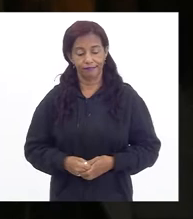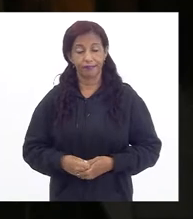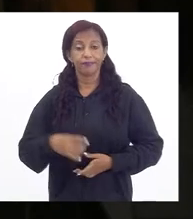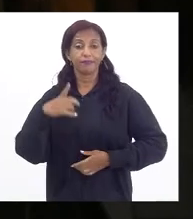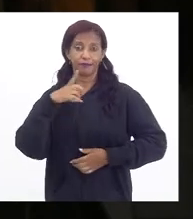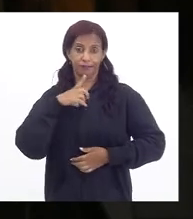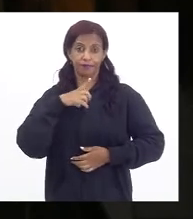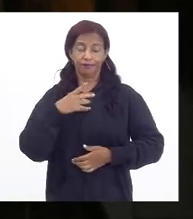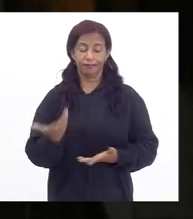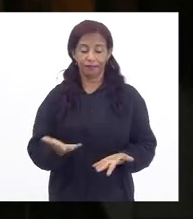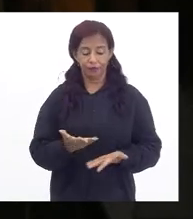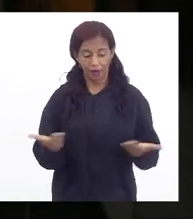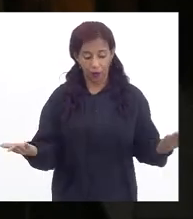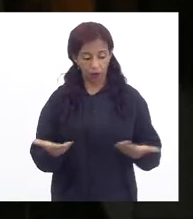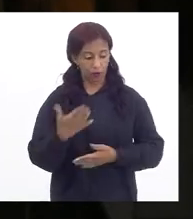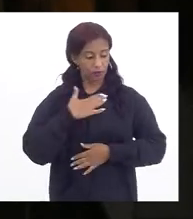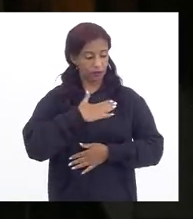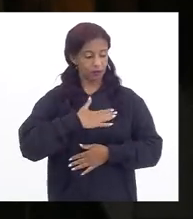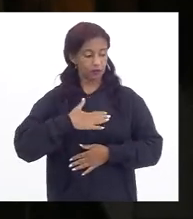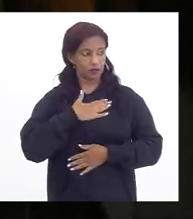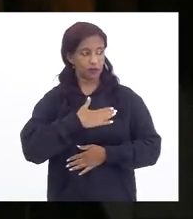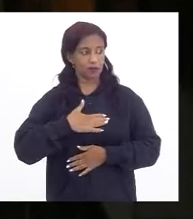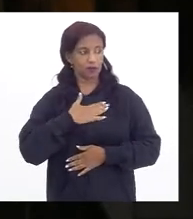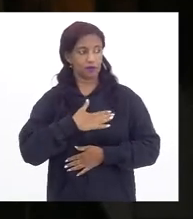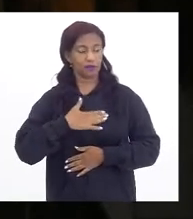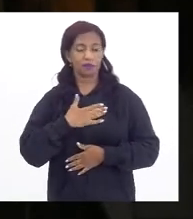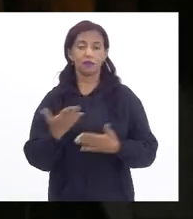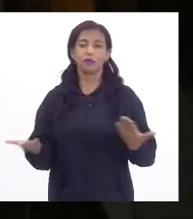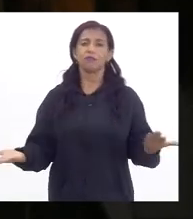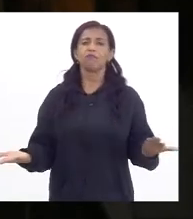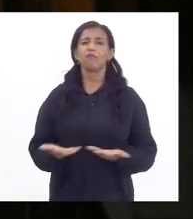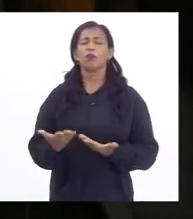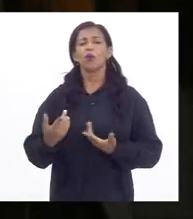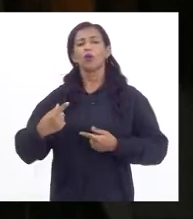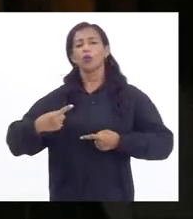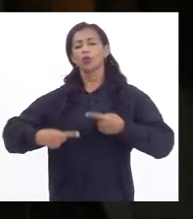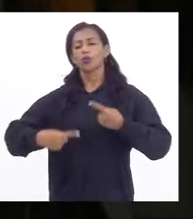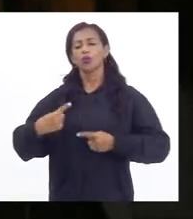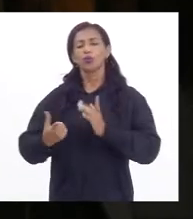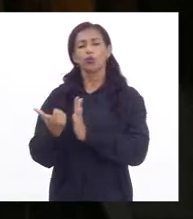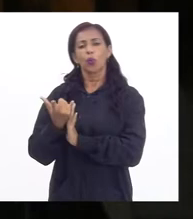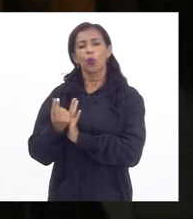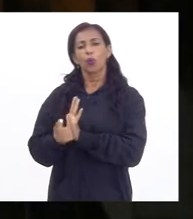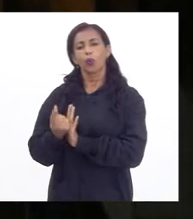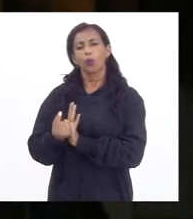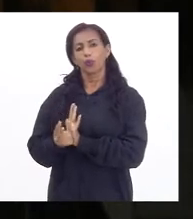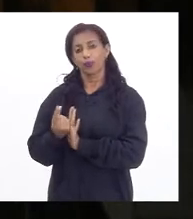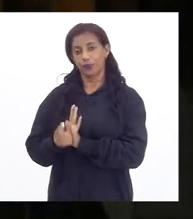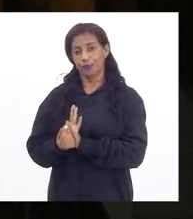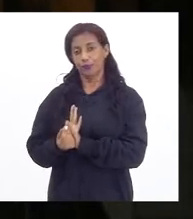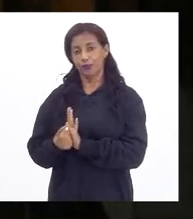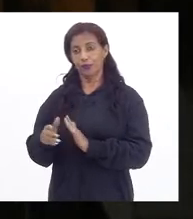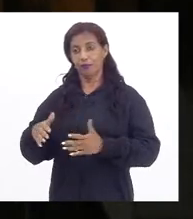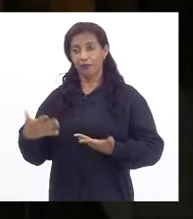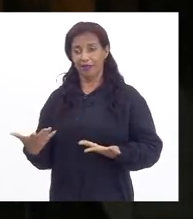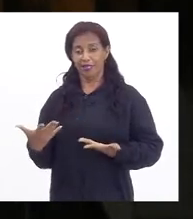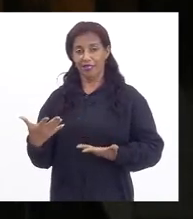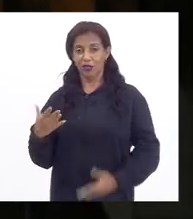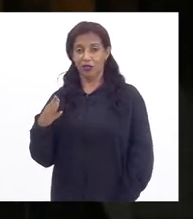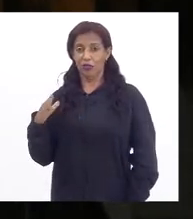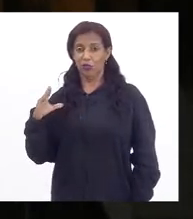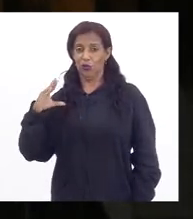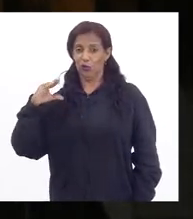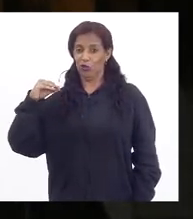tivemos a satisfação de hoje discutir um orçamento em que a boca do